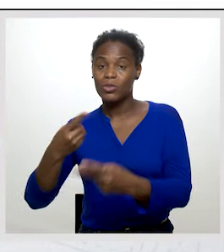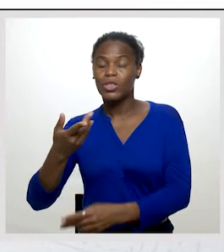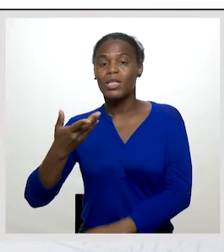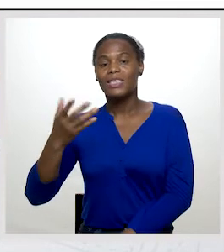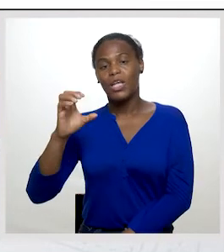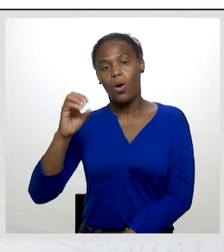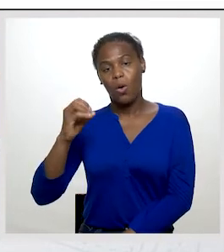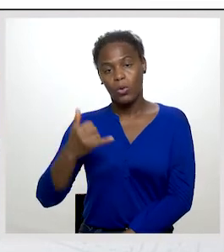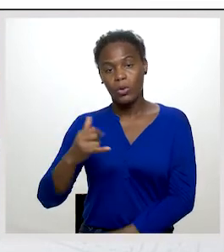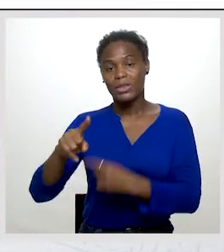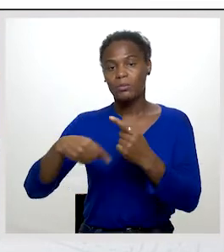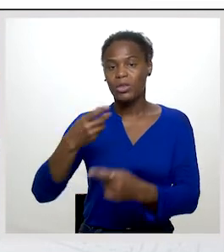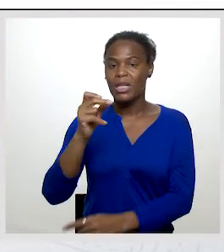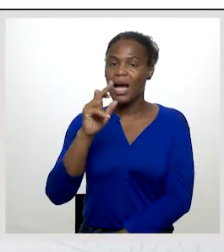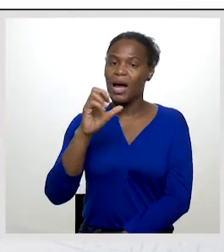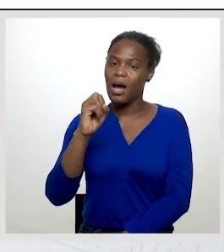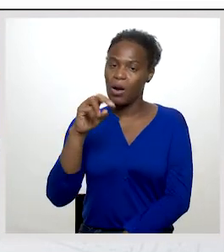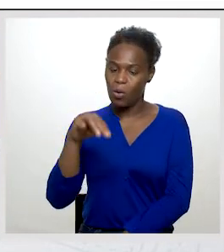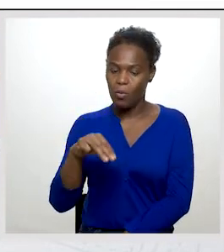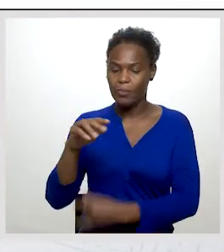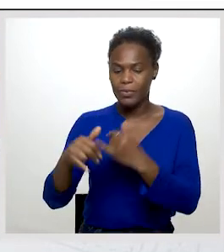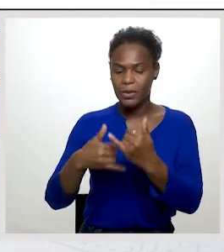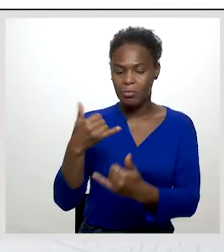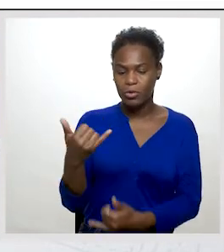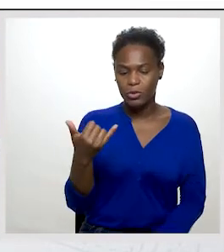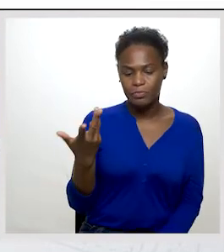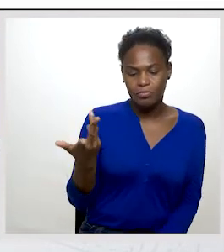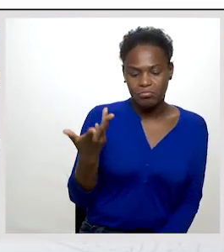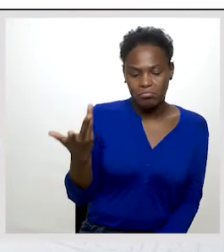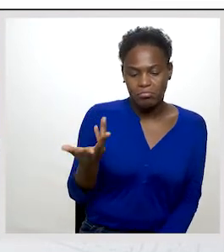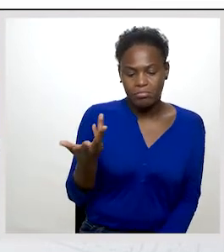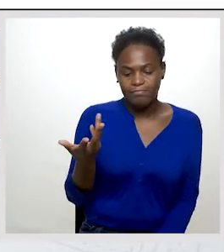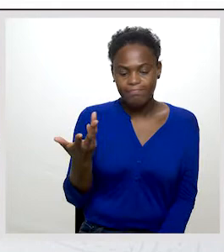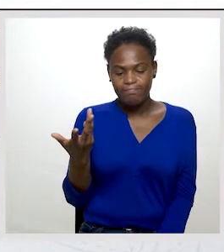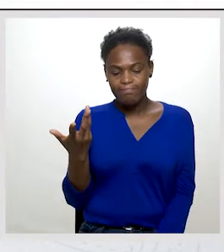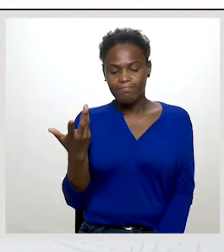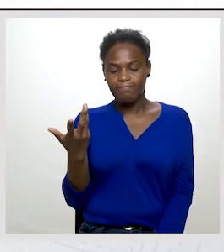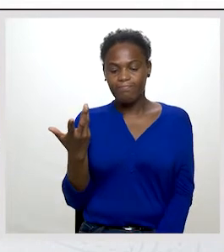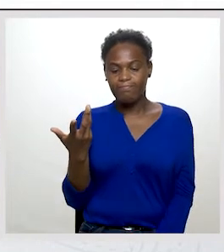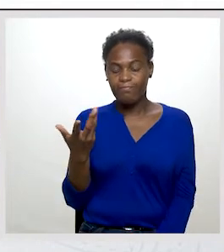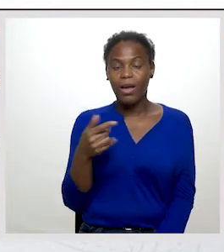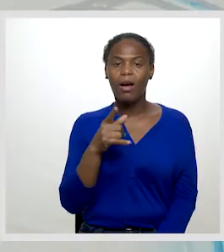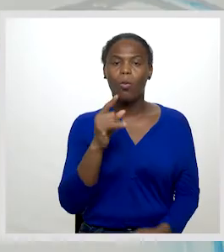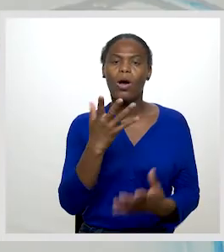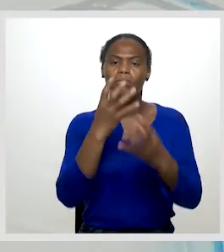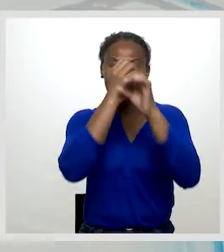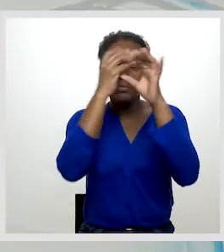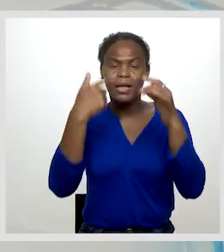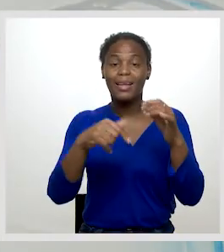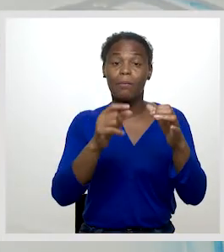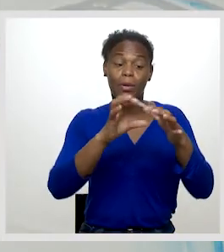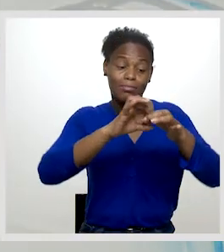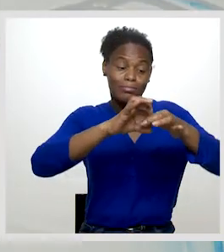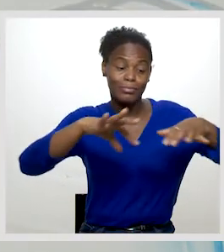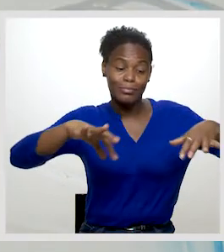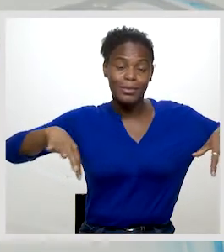de água, argão e neon. Então, que conclusões é que nós tiramos? Obviamente, houve aqui uma